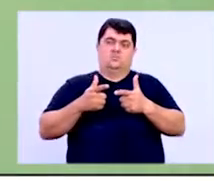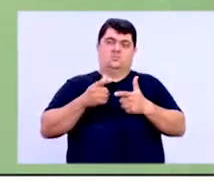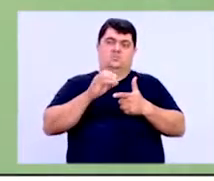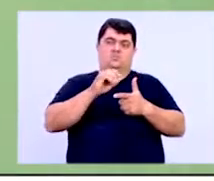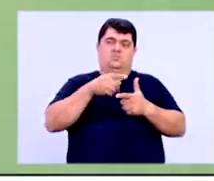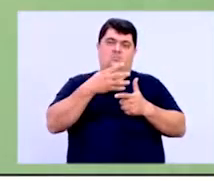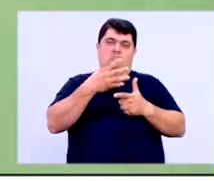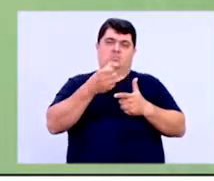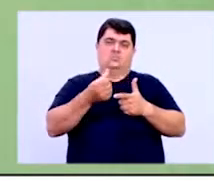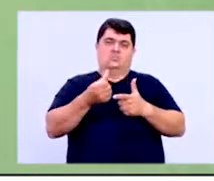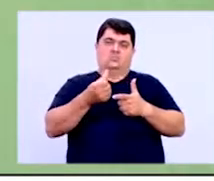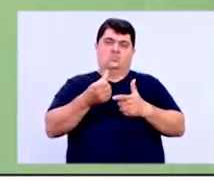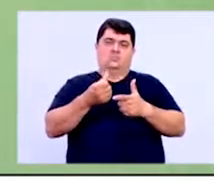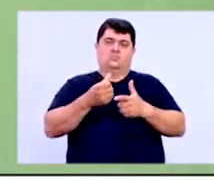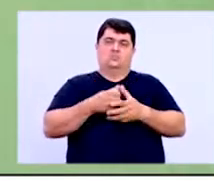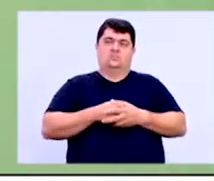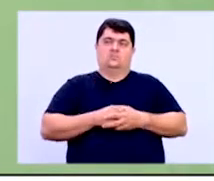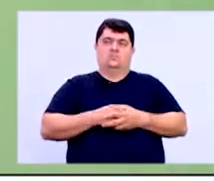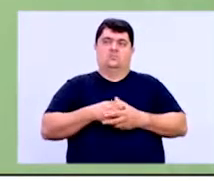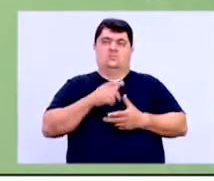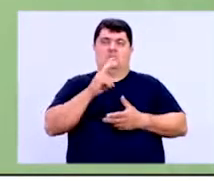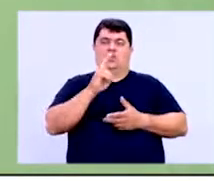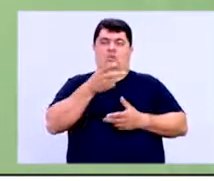dividido por 0,46,